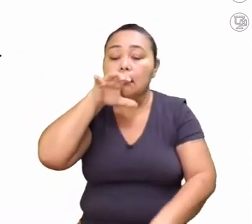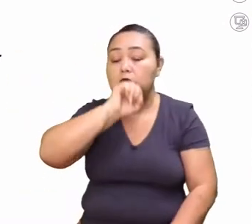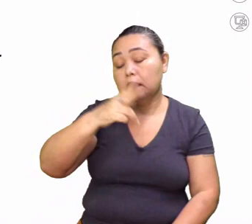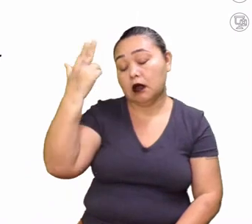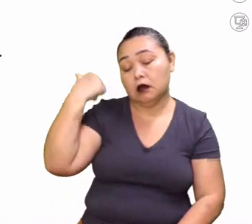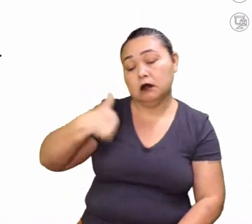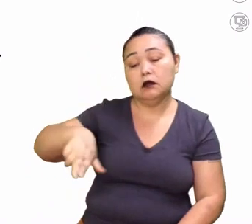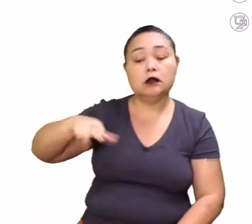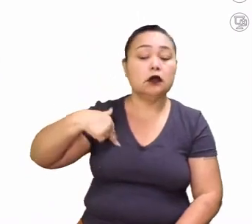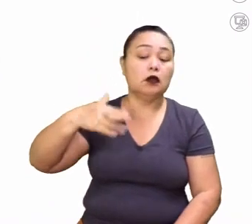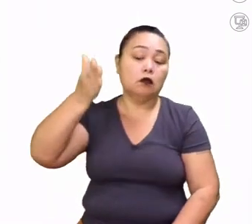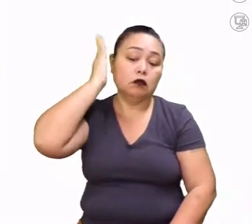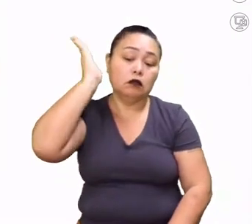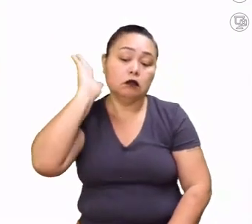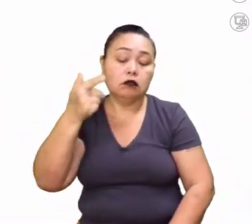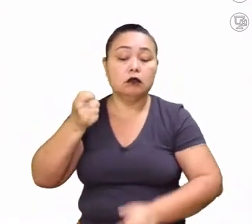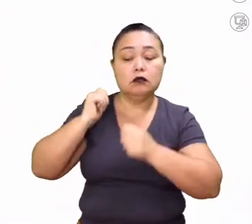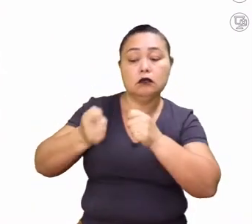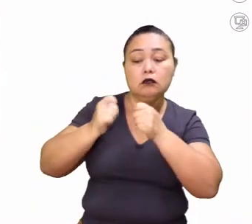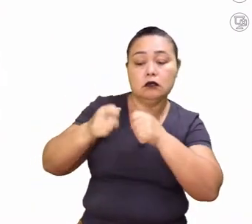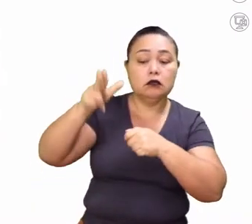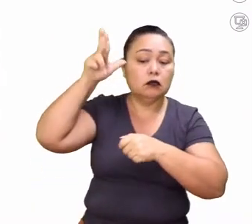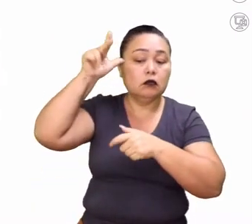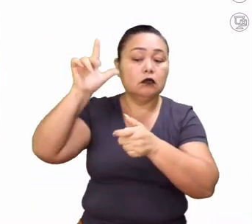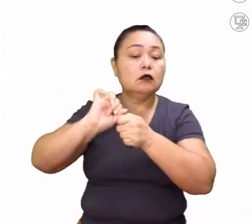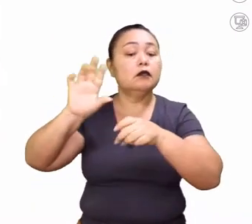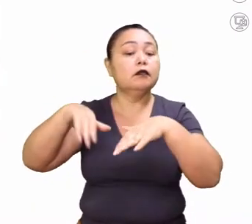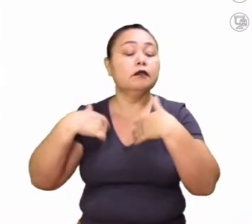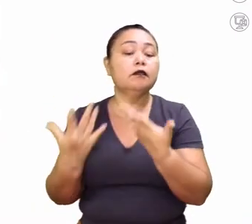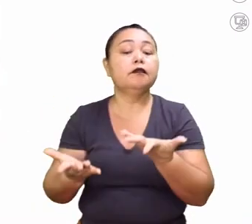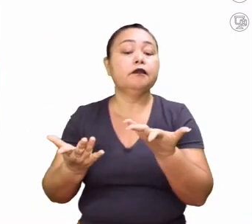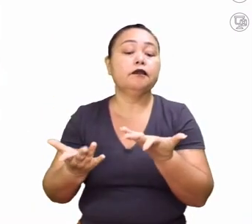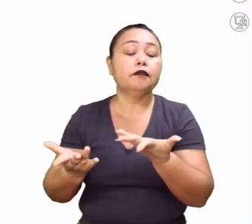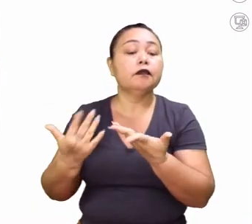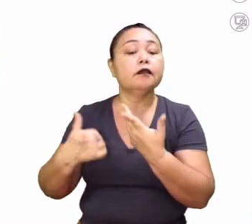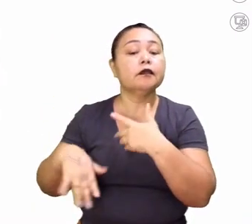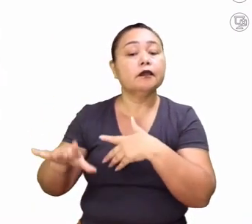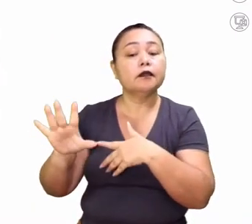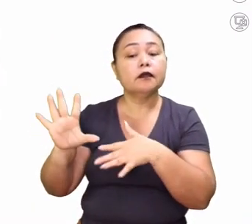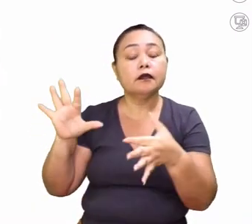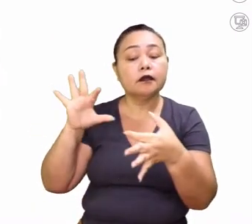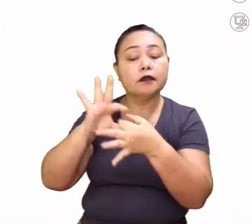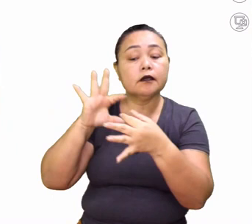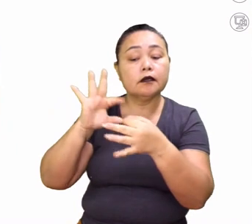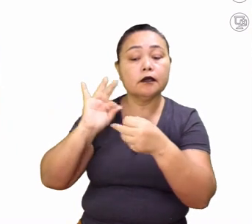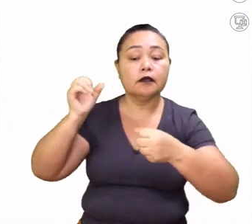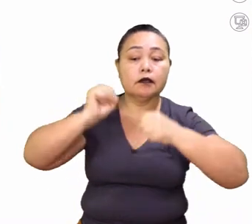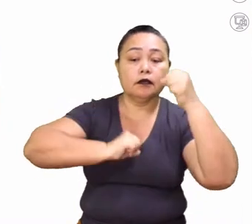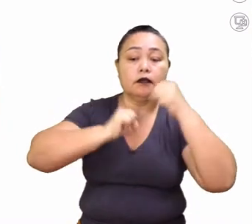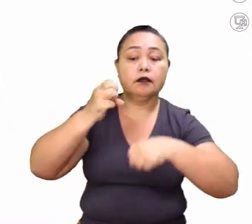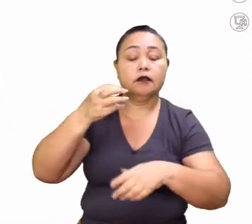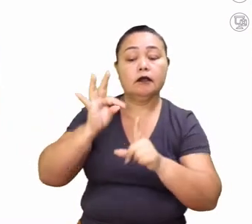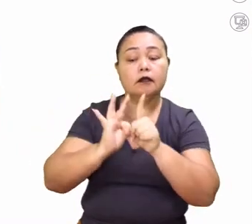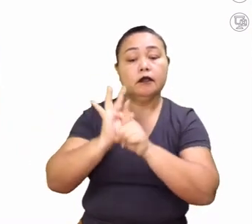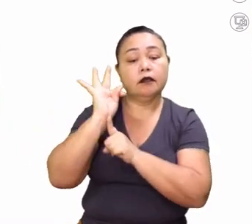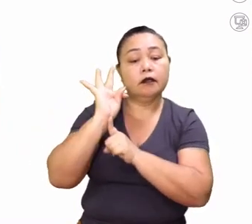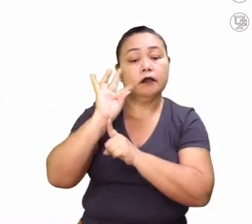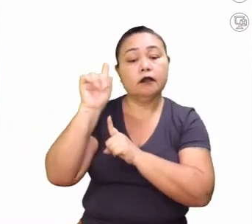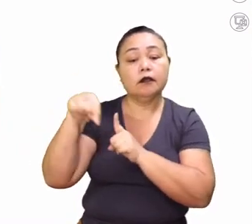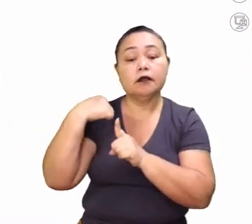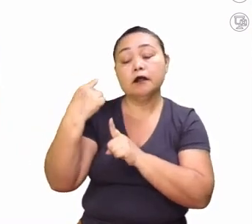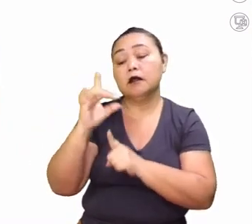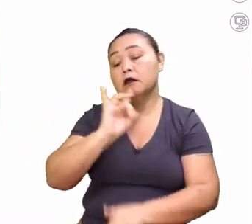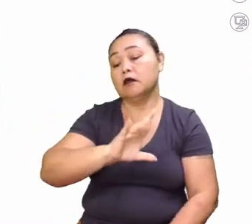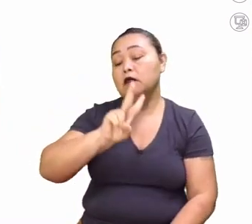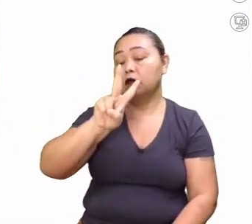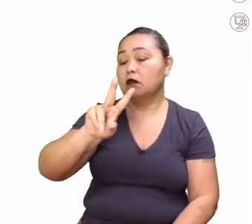roça né de modo geral associa-se máquina térmica apenas como máquina